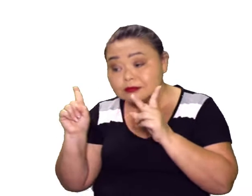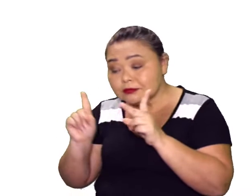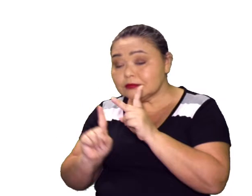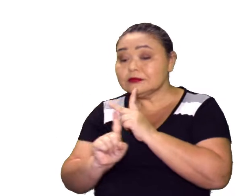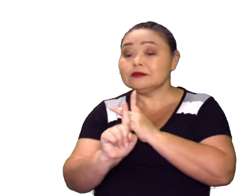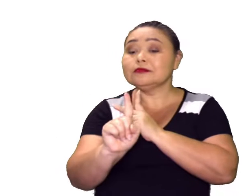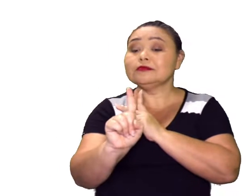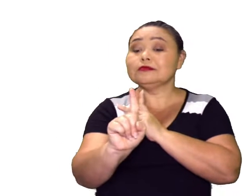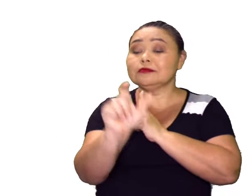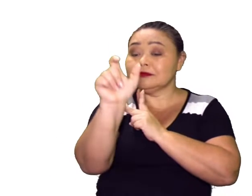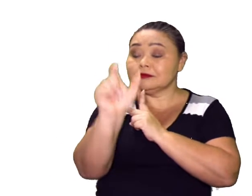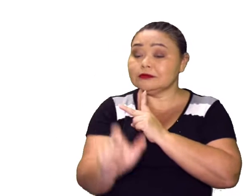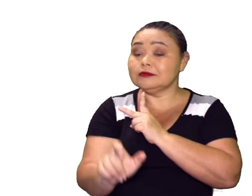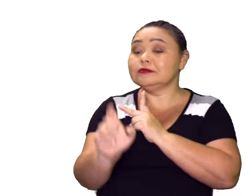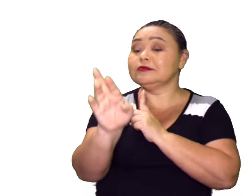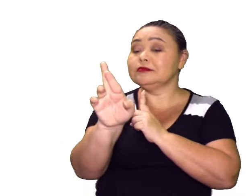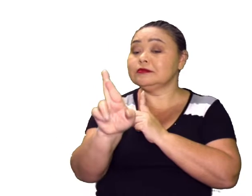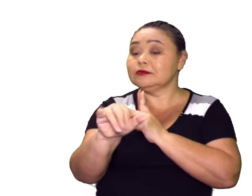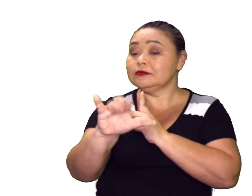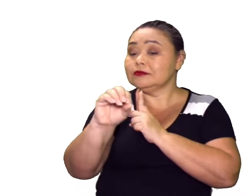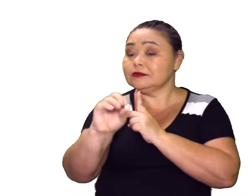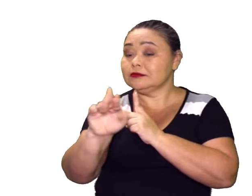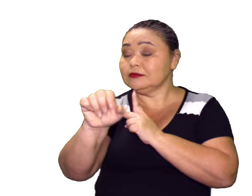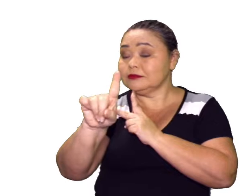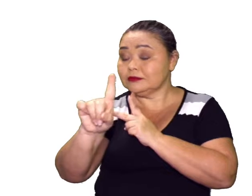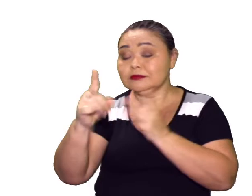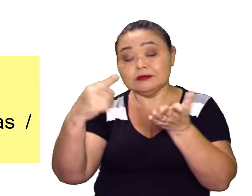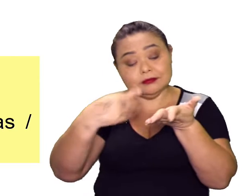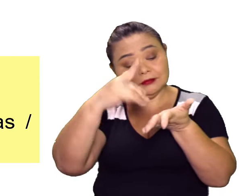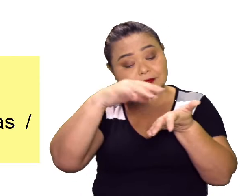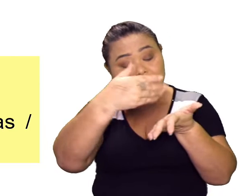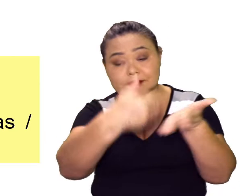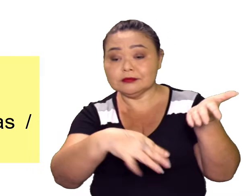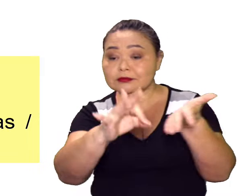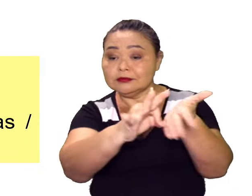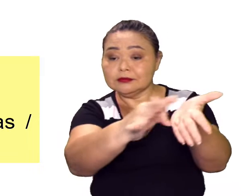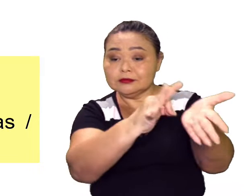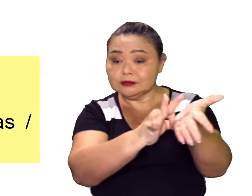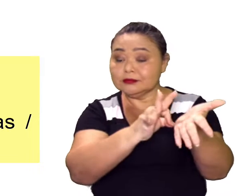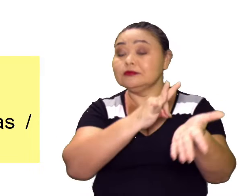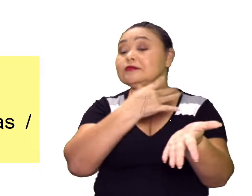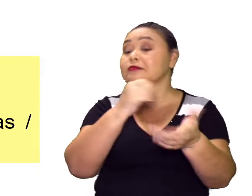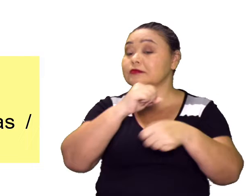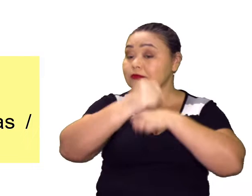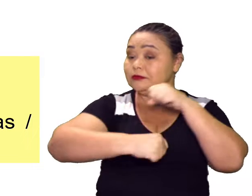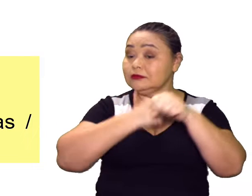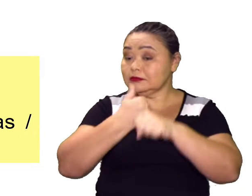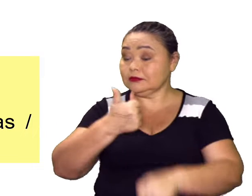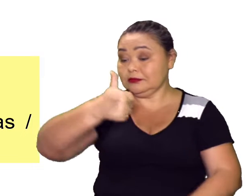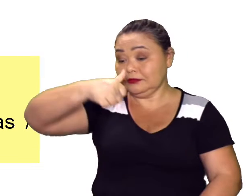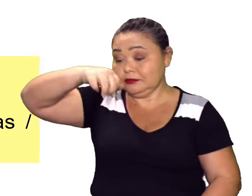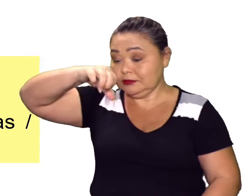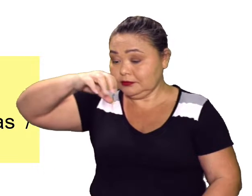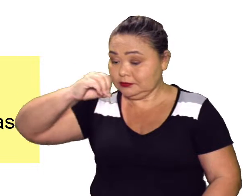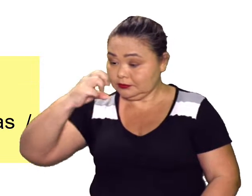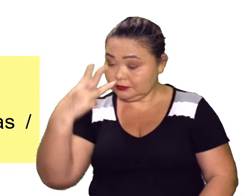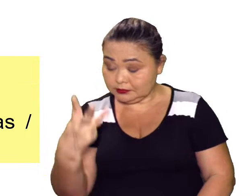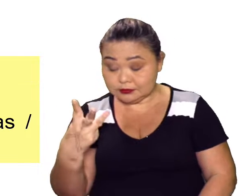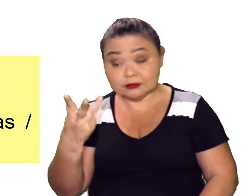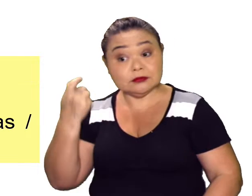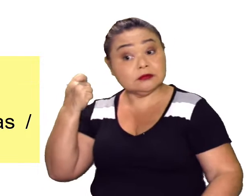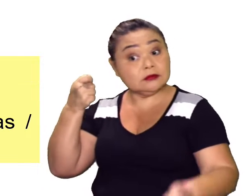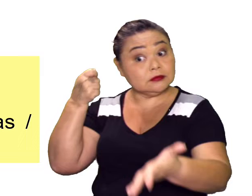conflito, entra em cena o Barão do Rio Branco para assinar o Tratado de Petrópolis de 1903, comprando o Acre da Bolívia por